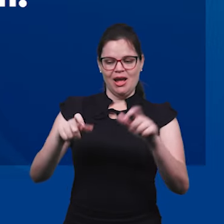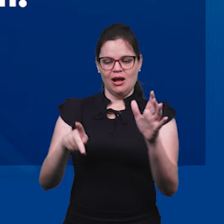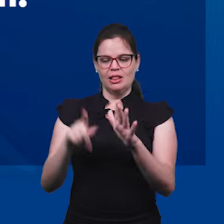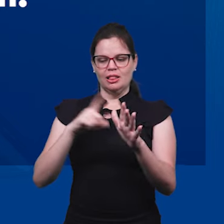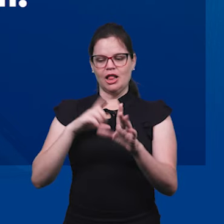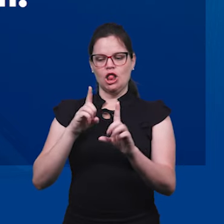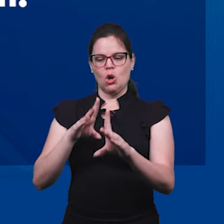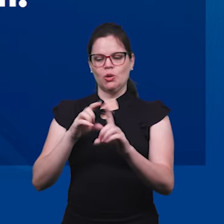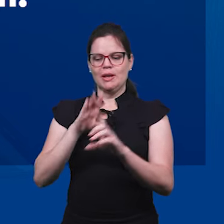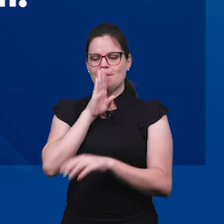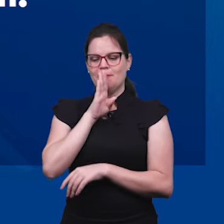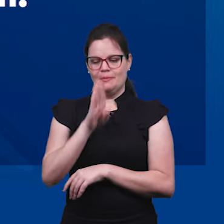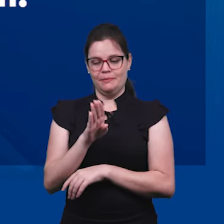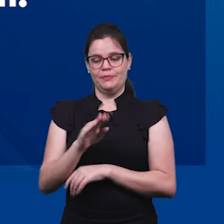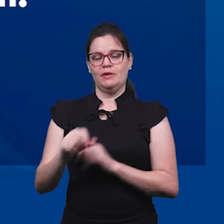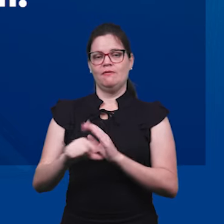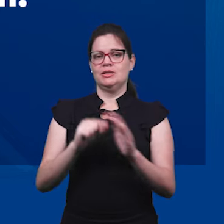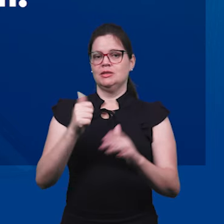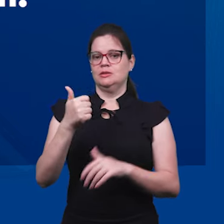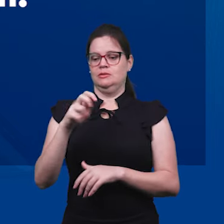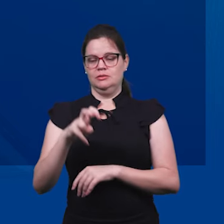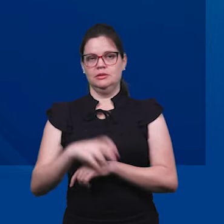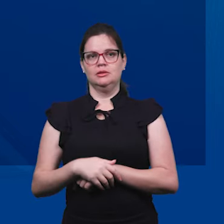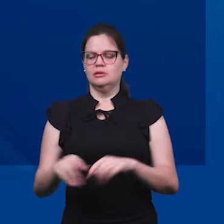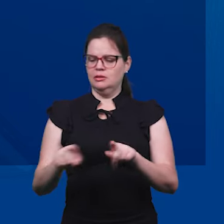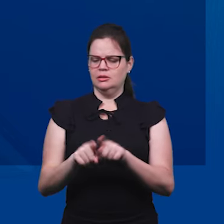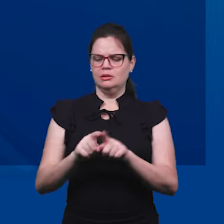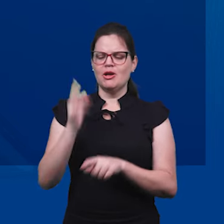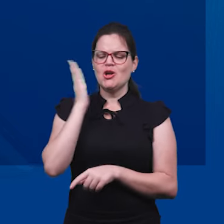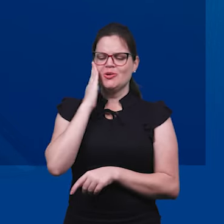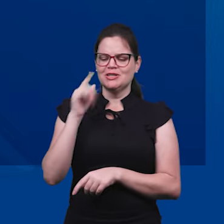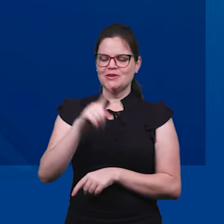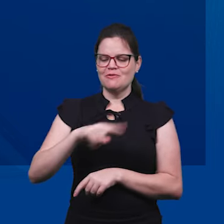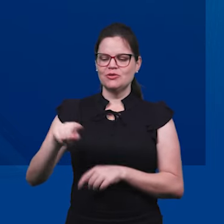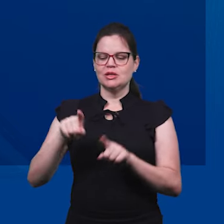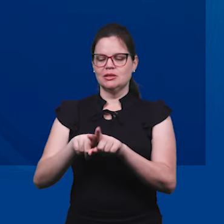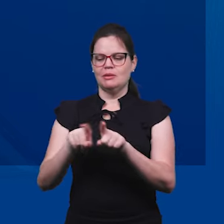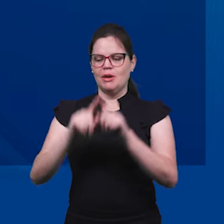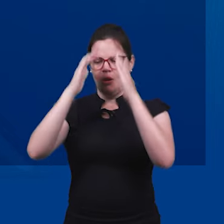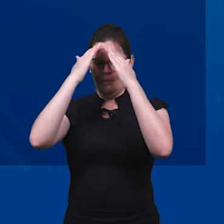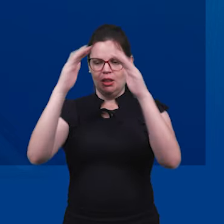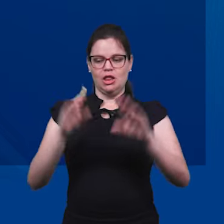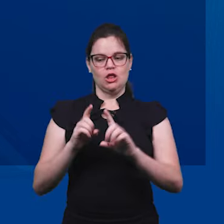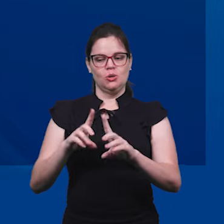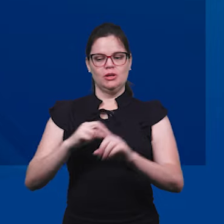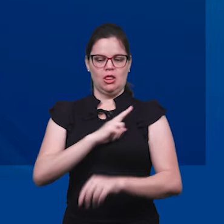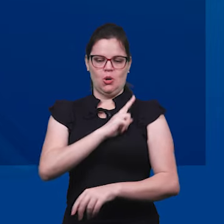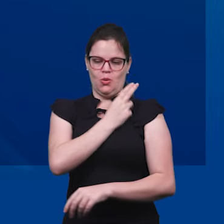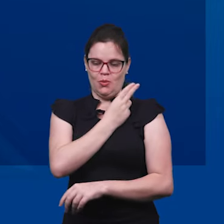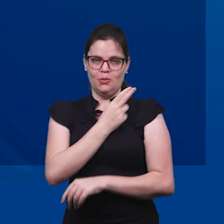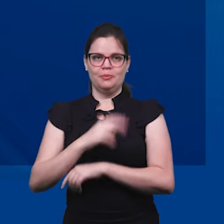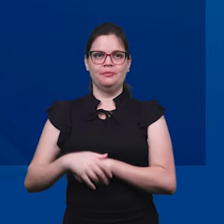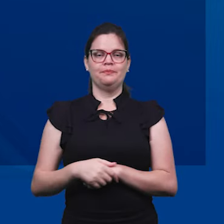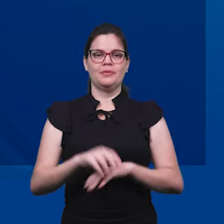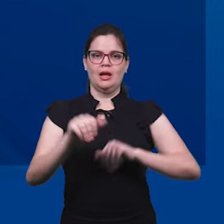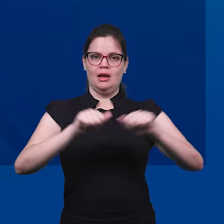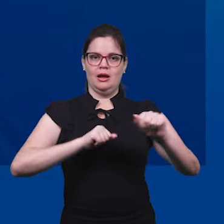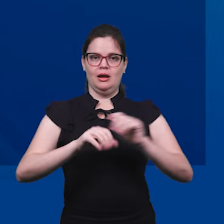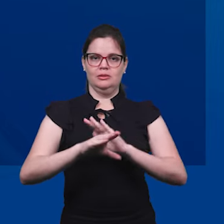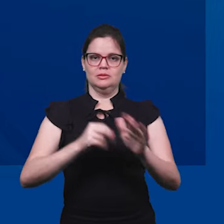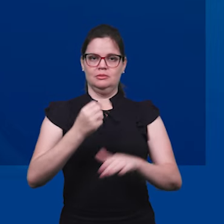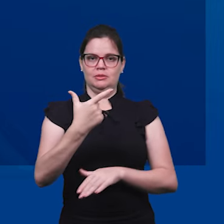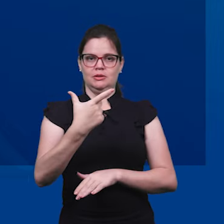Balaão. No verso 15 diz assim, assim tens também os que seguem as doutrinas dos Nicolaitas. Já